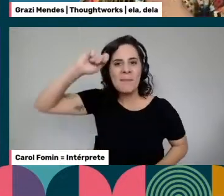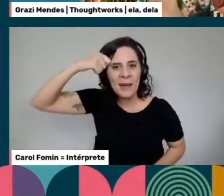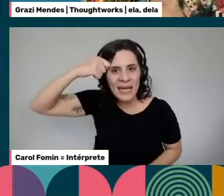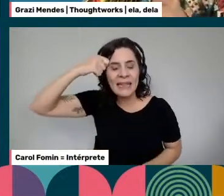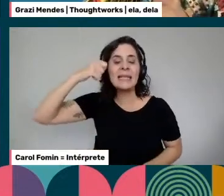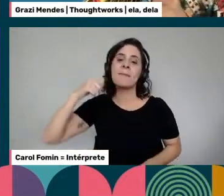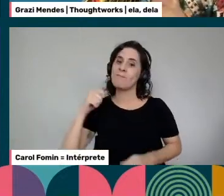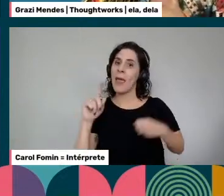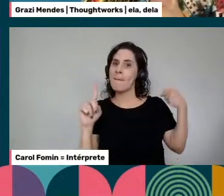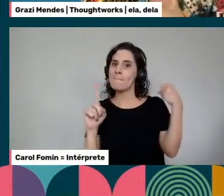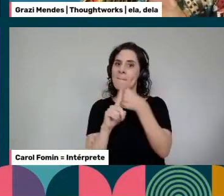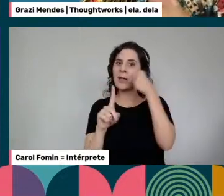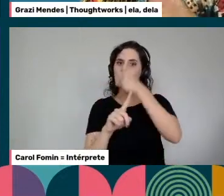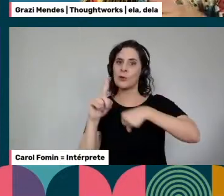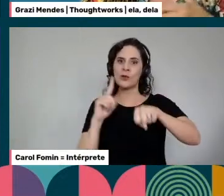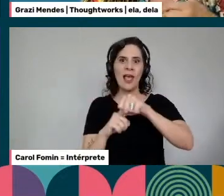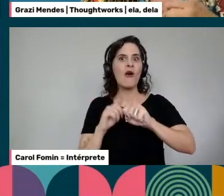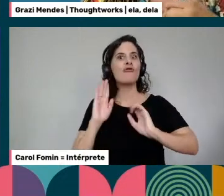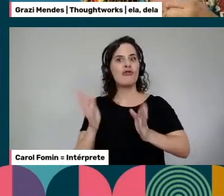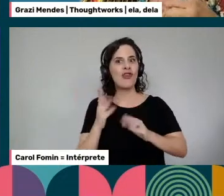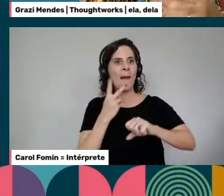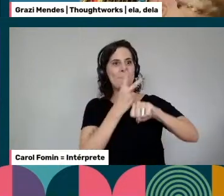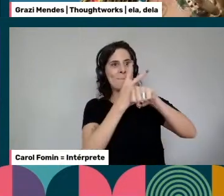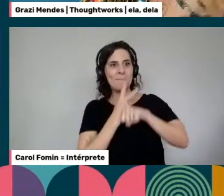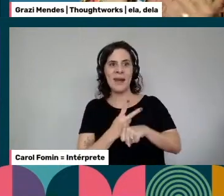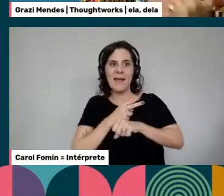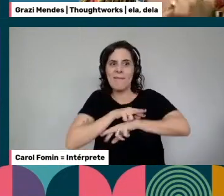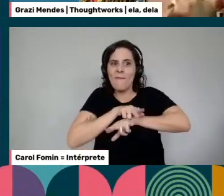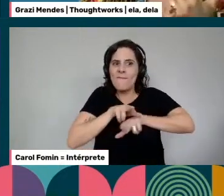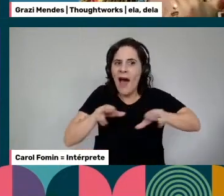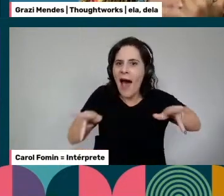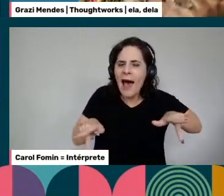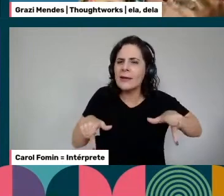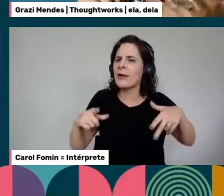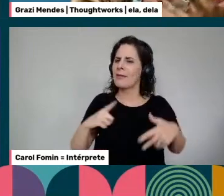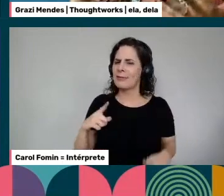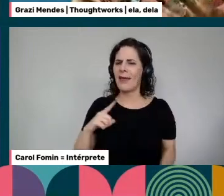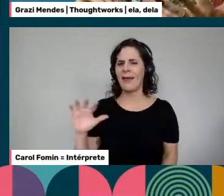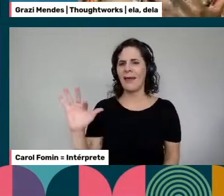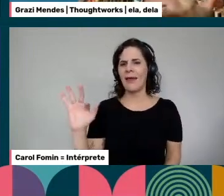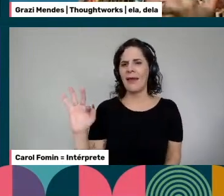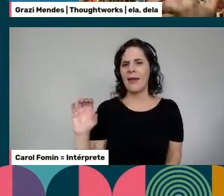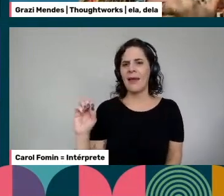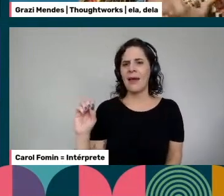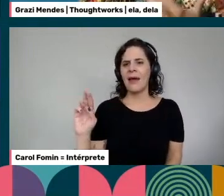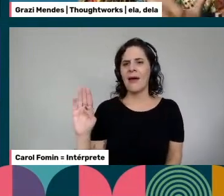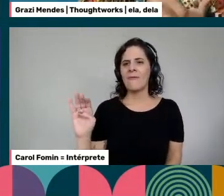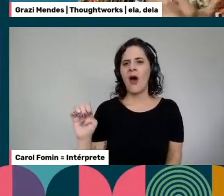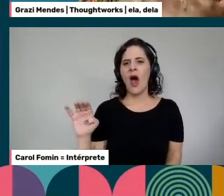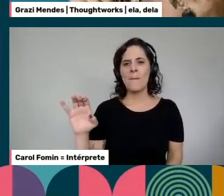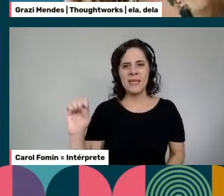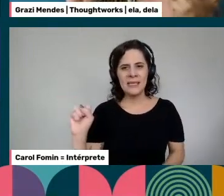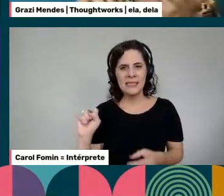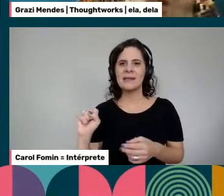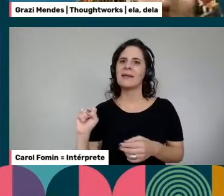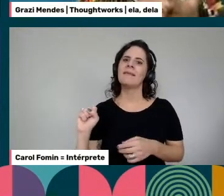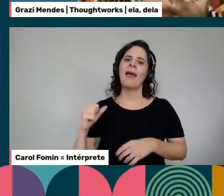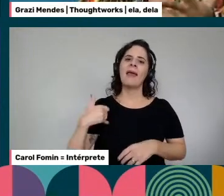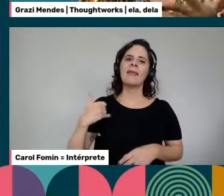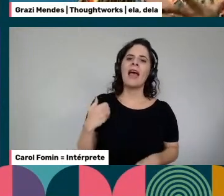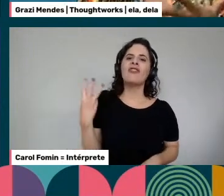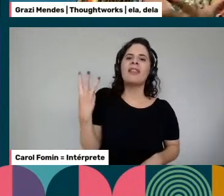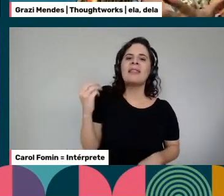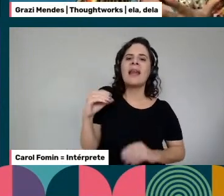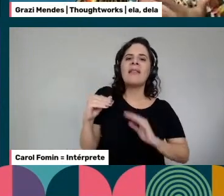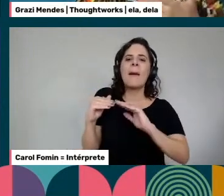também super premiada, tem aqui Forbes Under 30, Globant Awards, nomeada